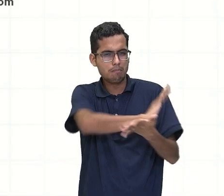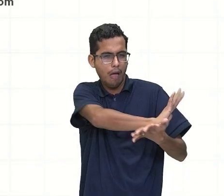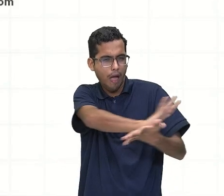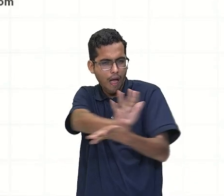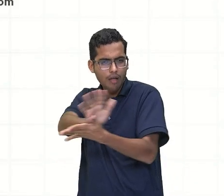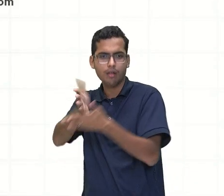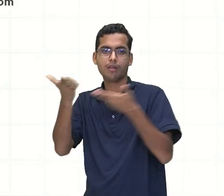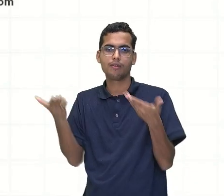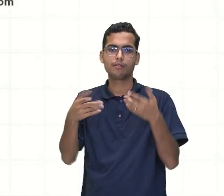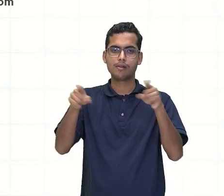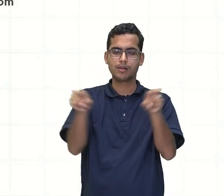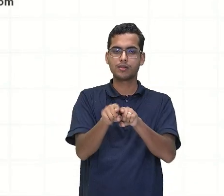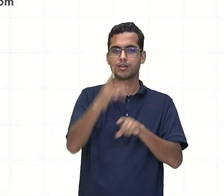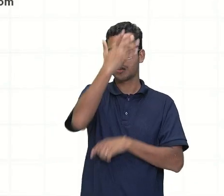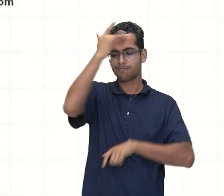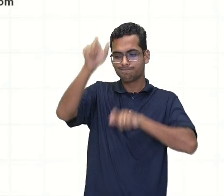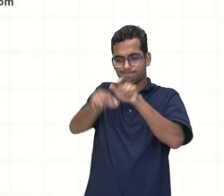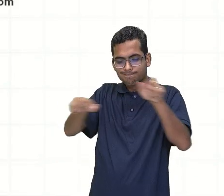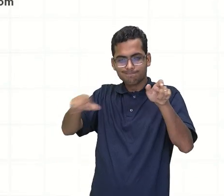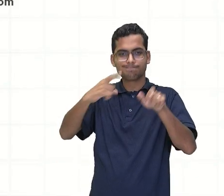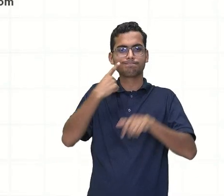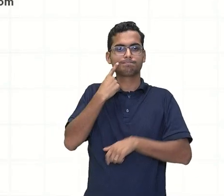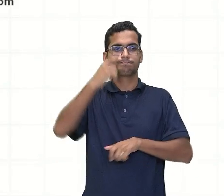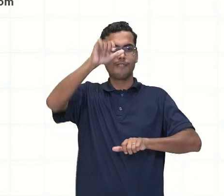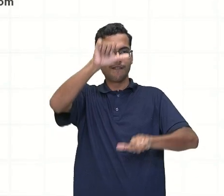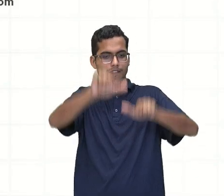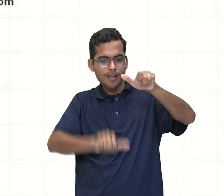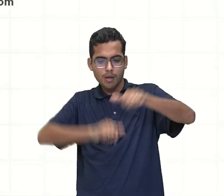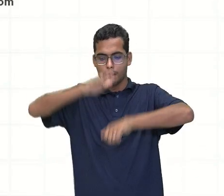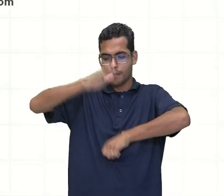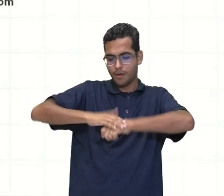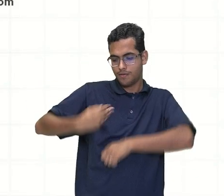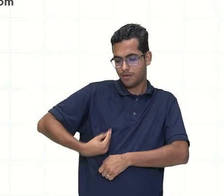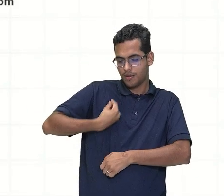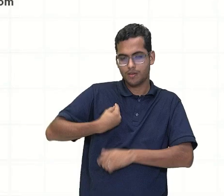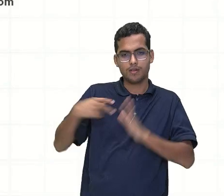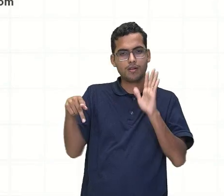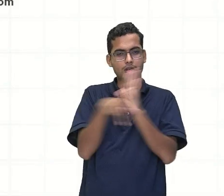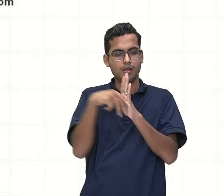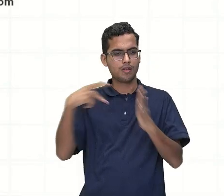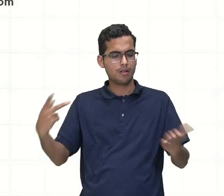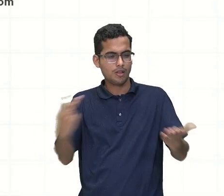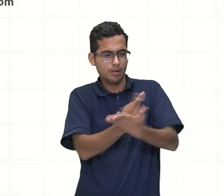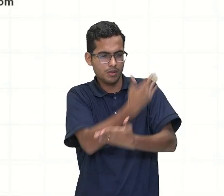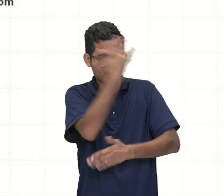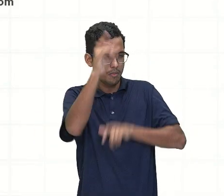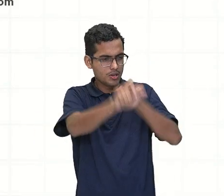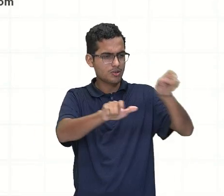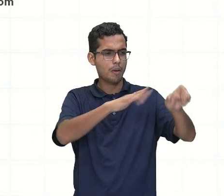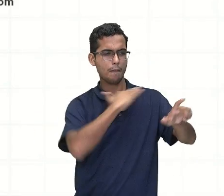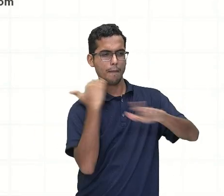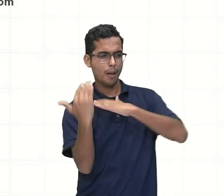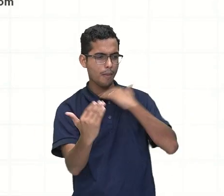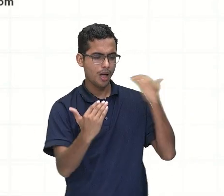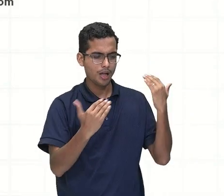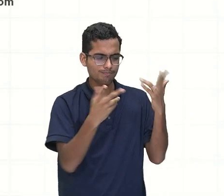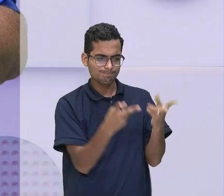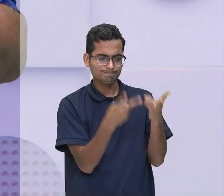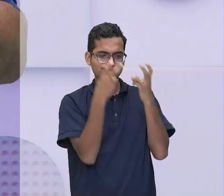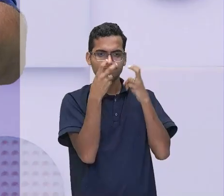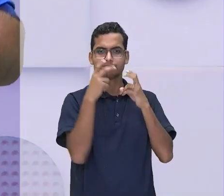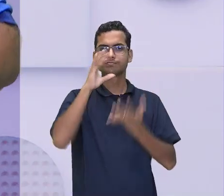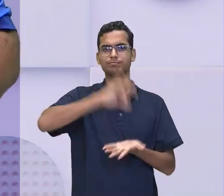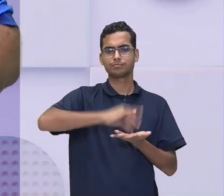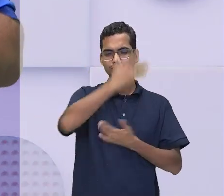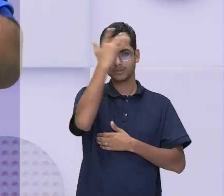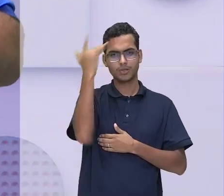suas vidas, lidando com a perca de forma mais resiliente, né? Aqui em Manaus mesmo, nós tivemos uma situação